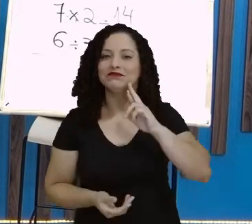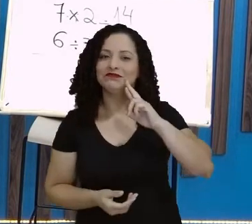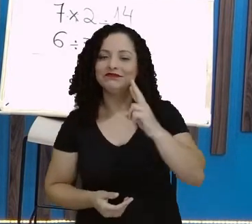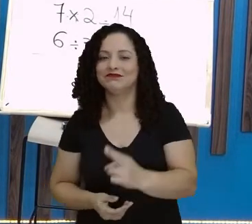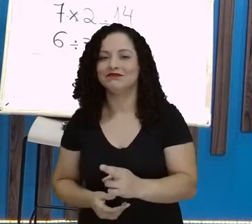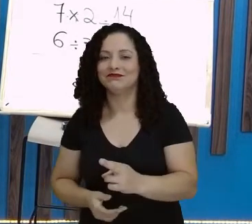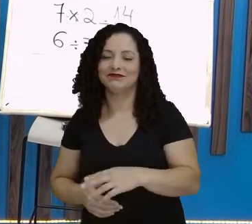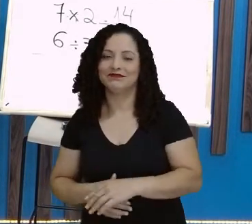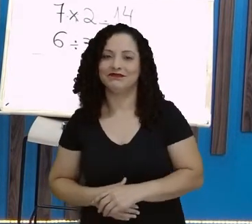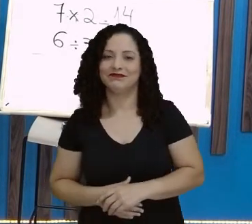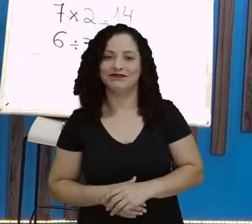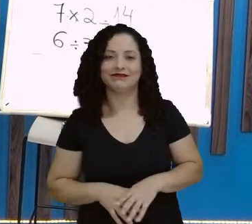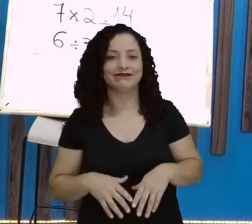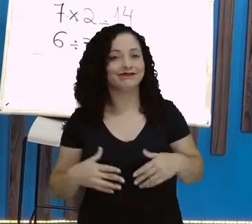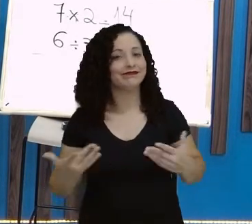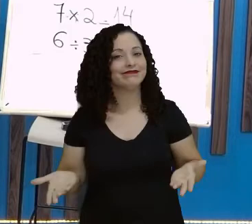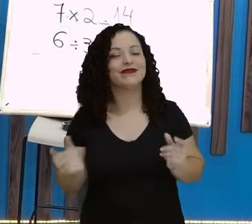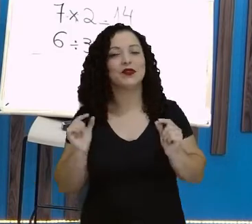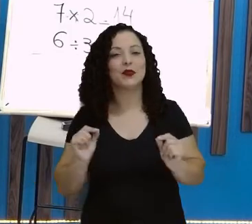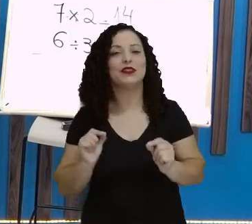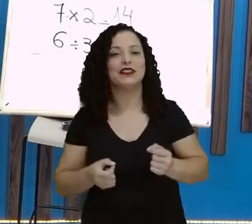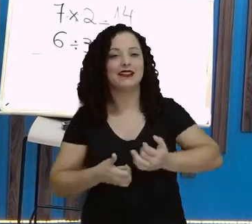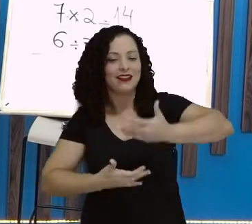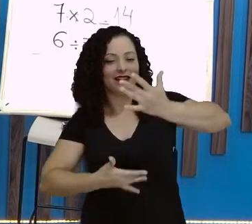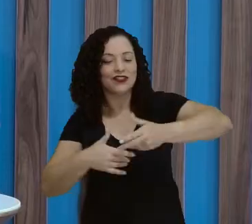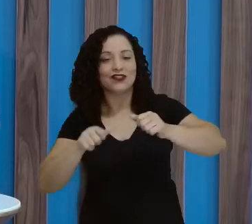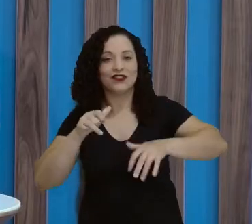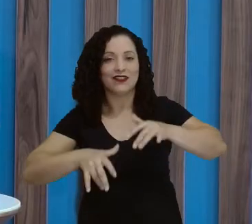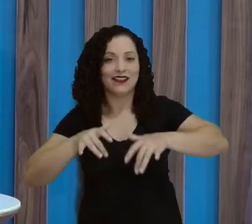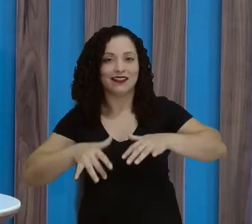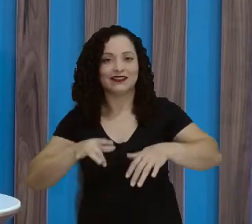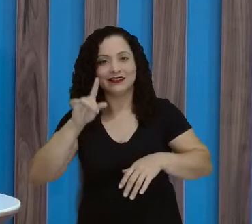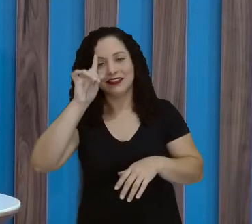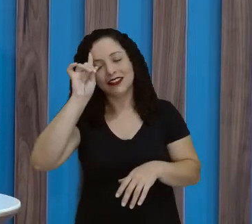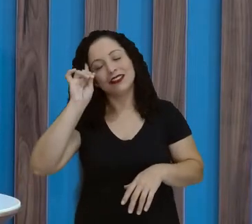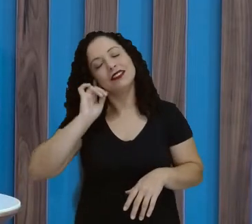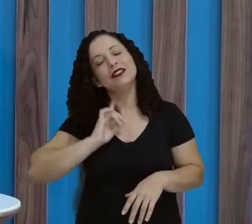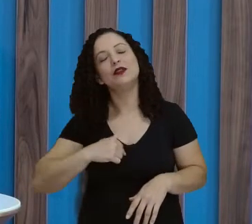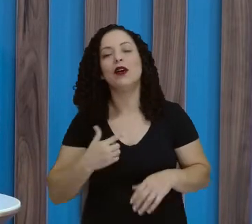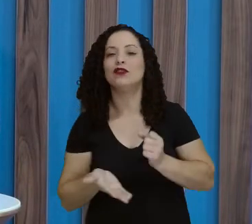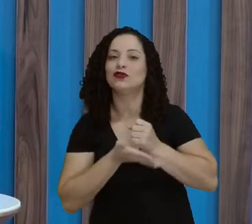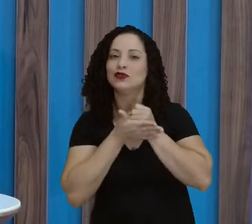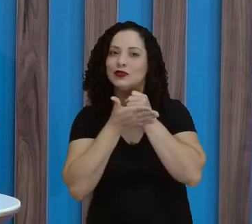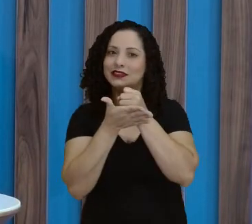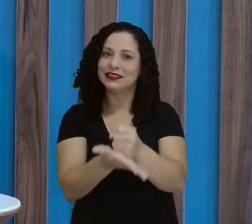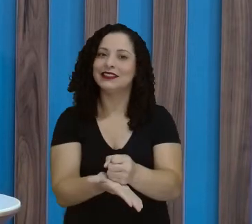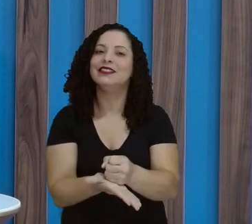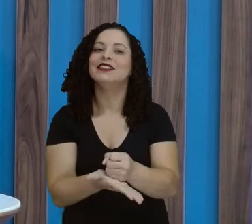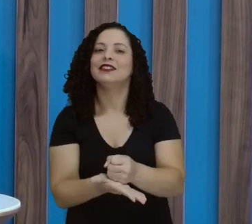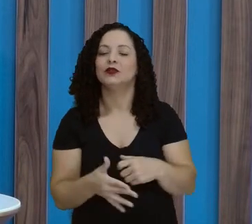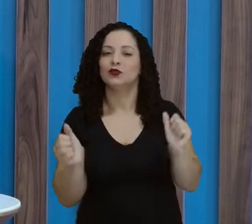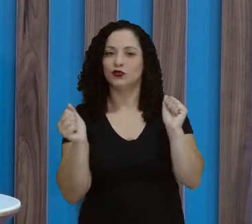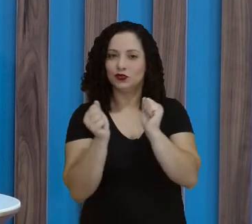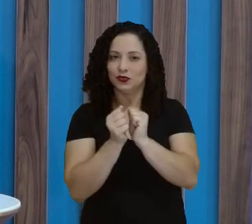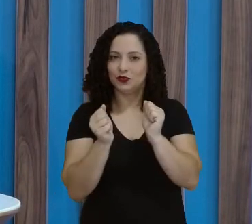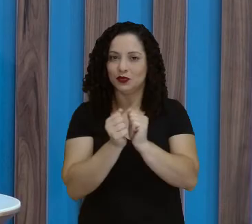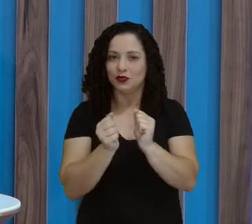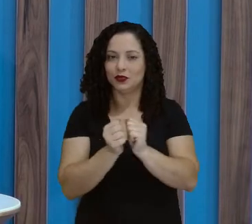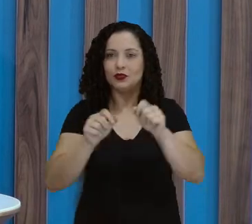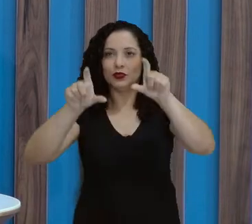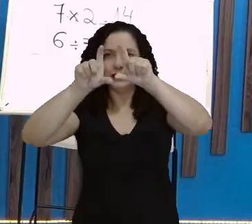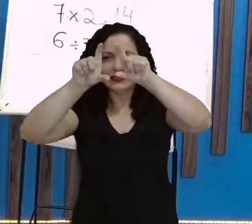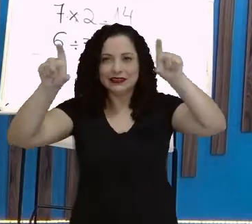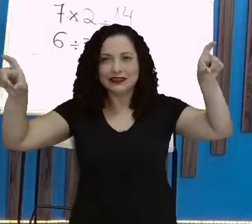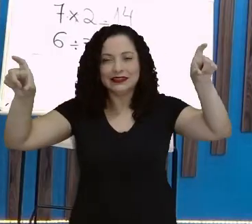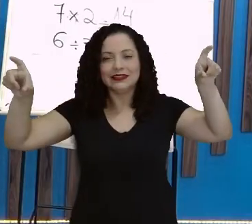para mim. E aí, professora Sandra, o que foi que eles disseram? Eu estou ajudando aqui, tá? A gente fazendo a interpretação juntos e